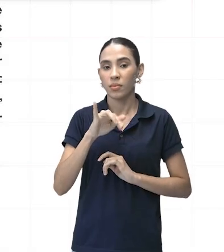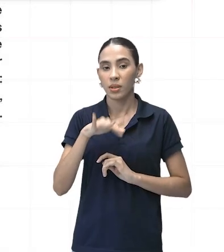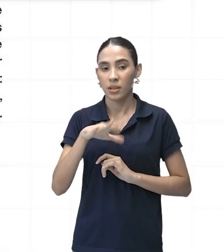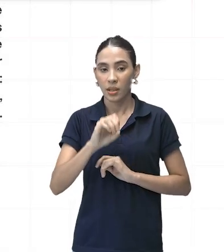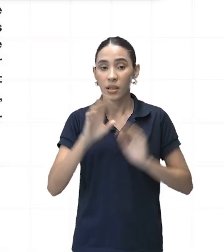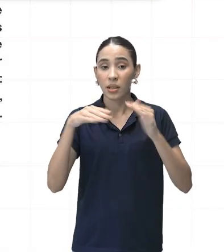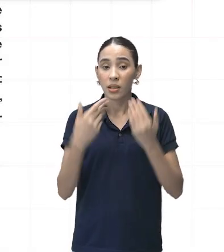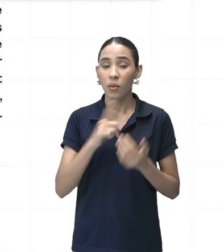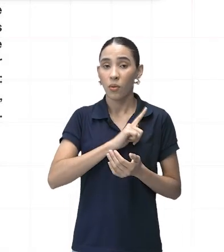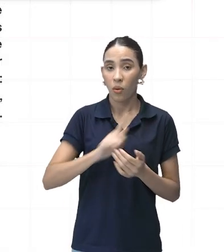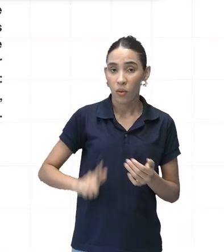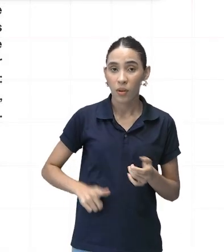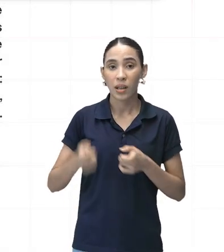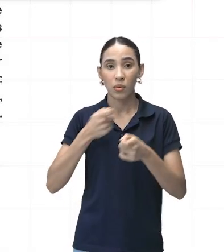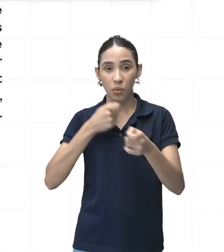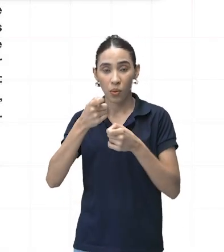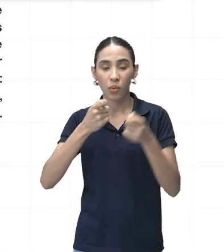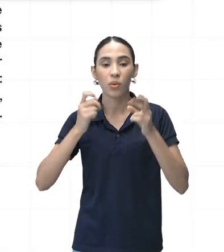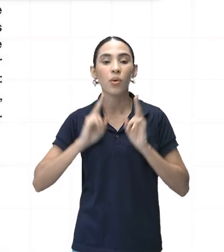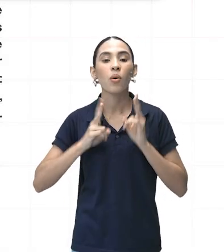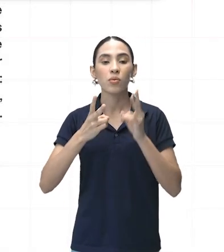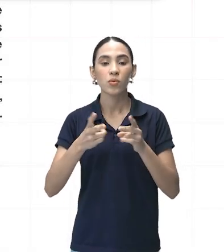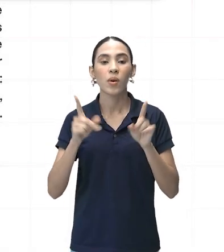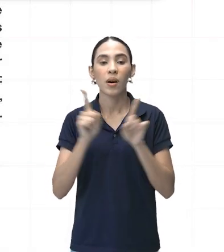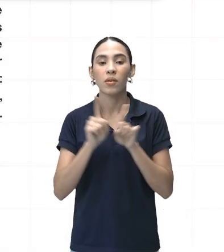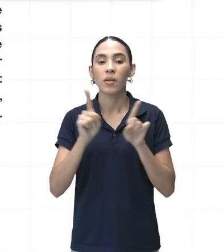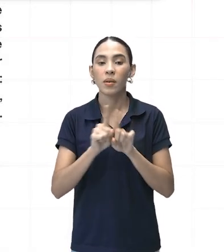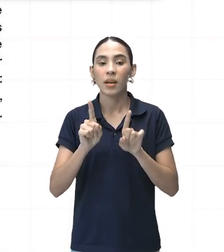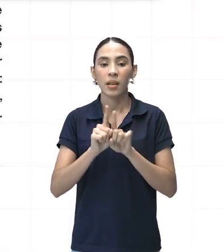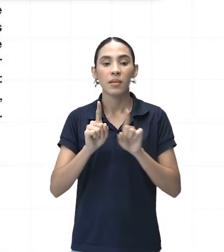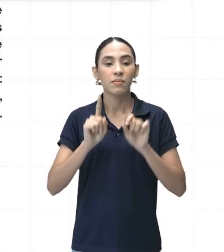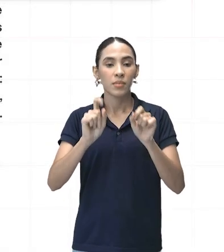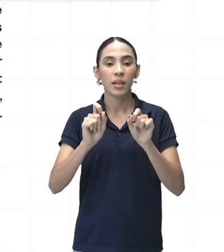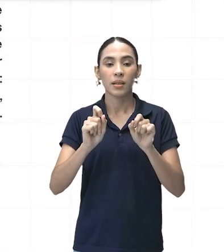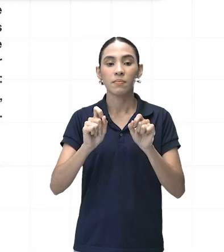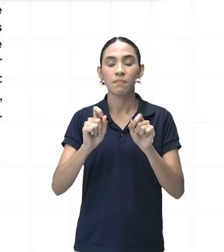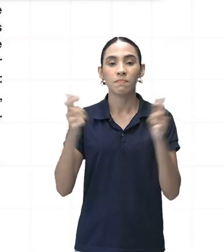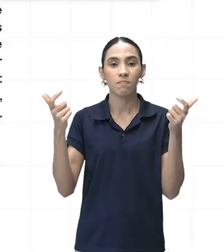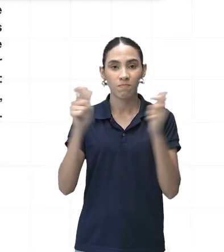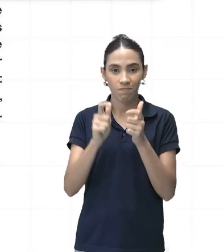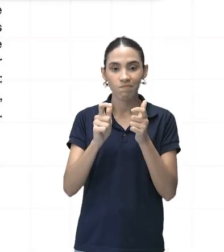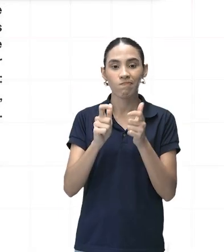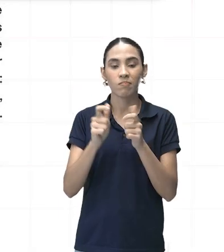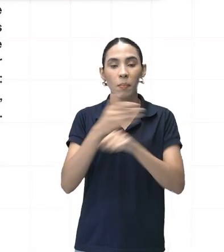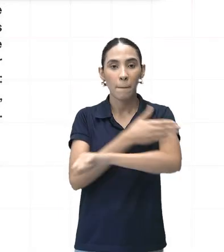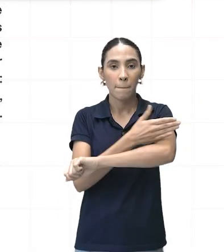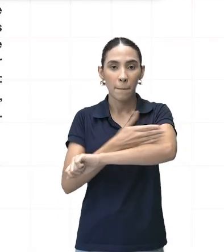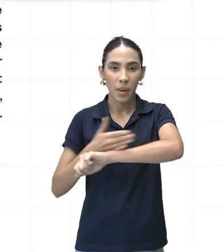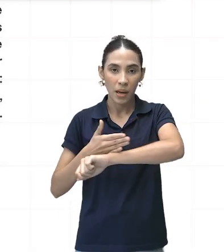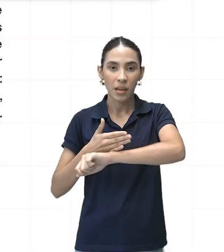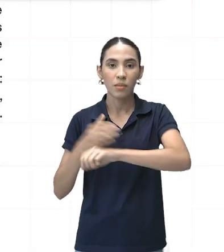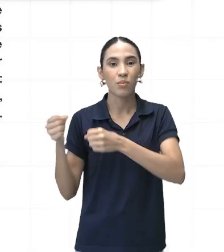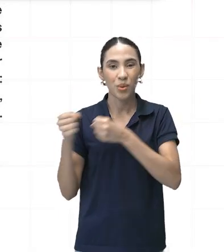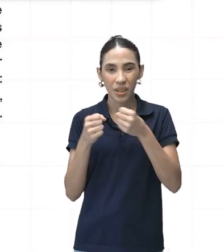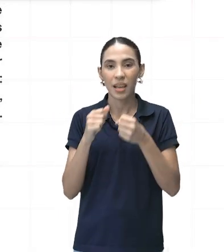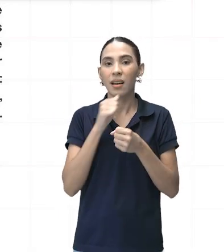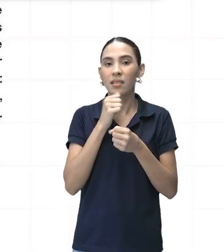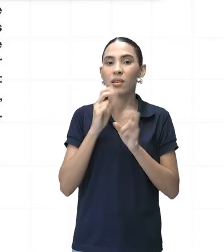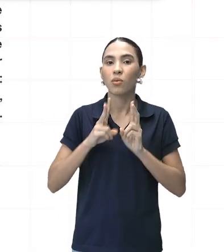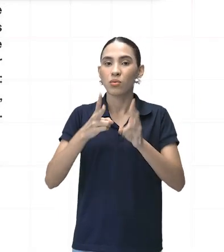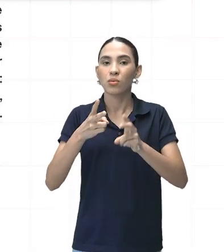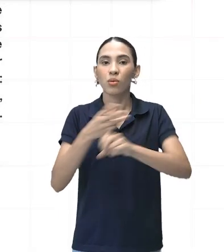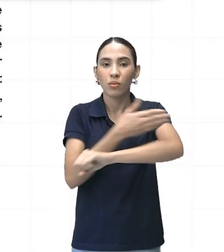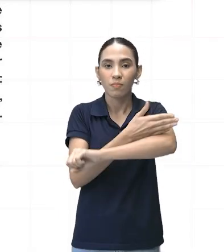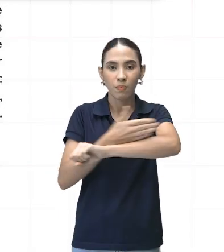governo e o controle eles continuaram aí amplamente nas mãos da minoria branca, ok?